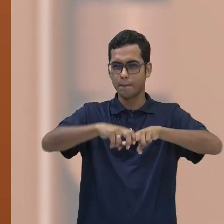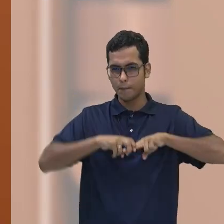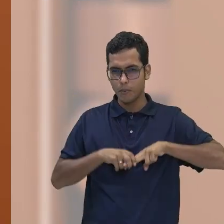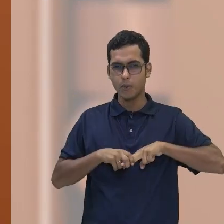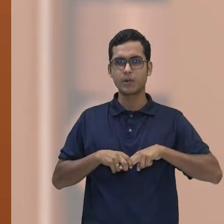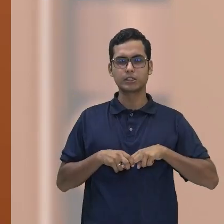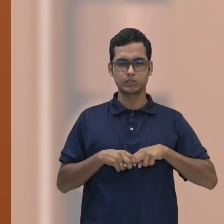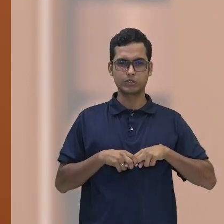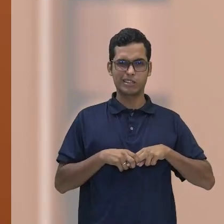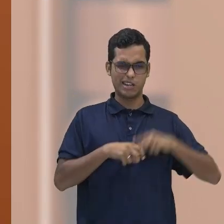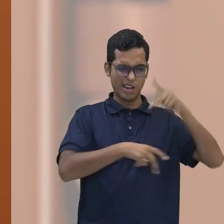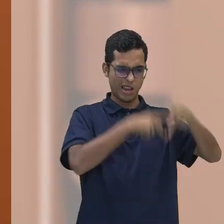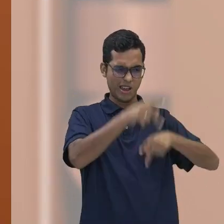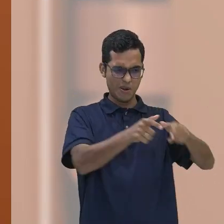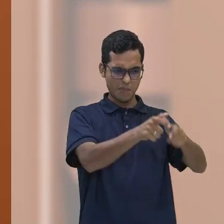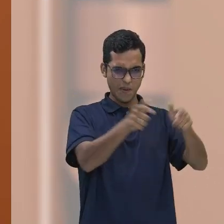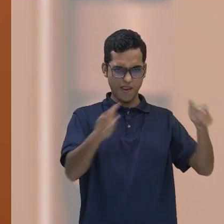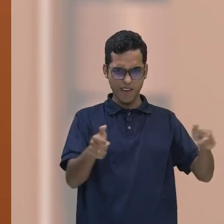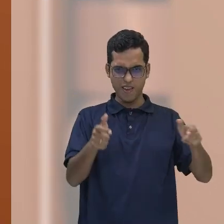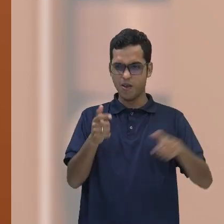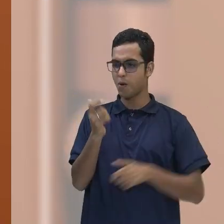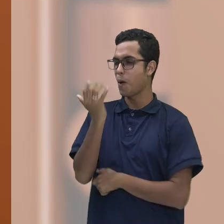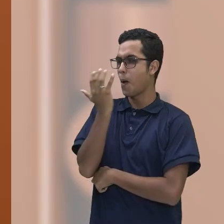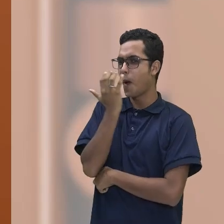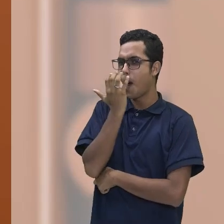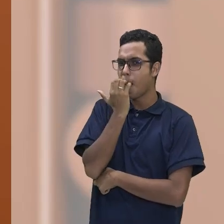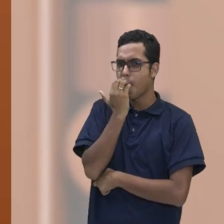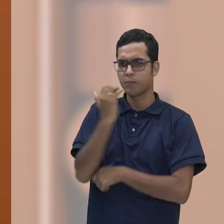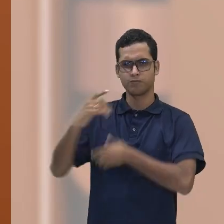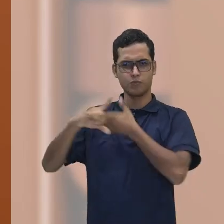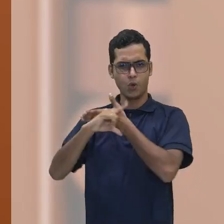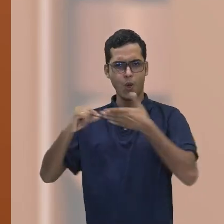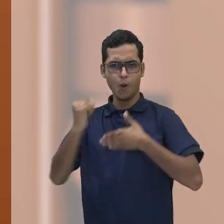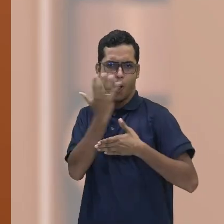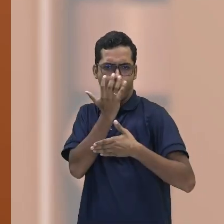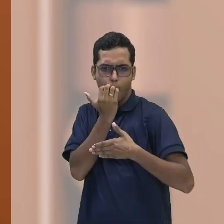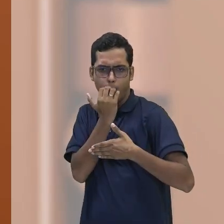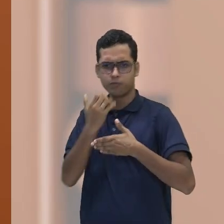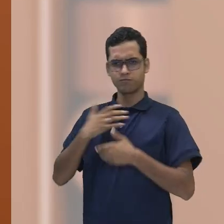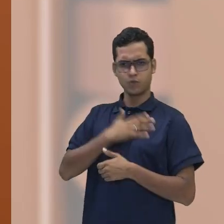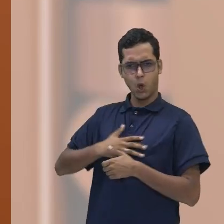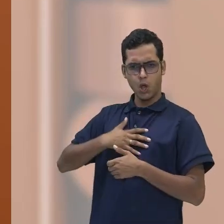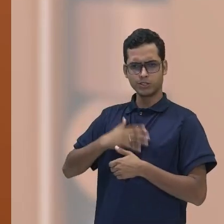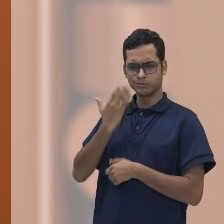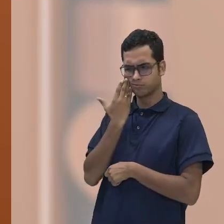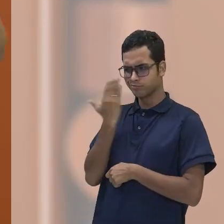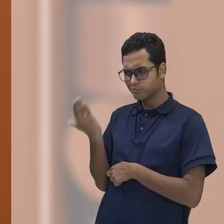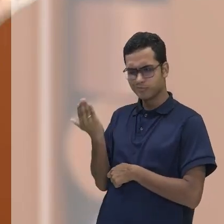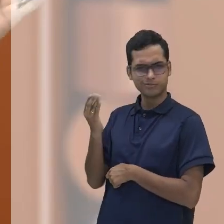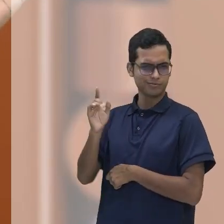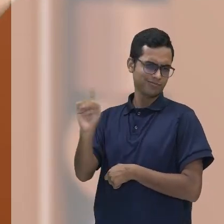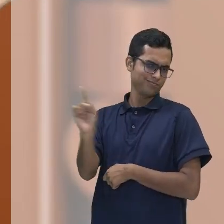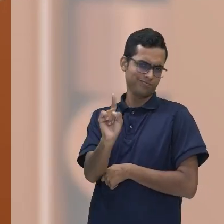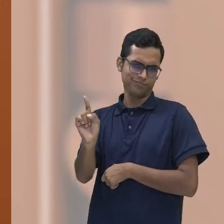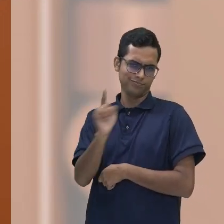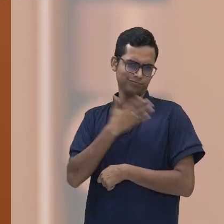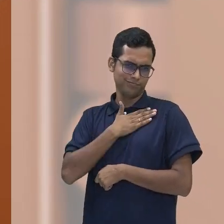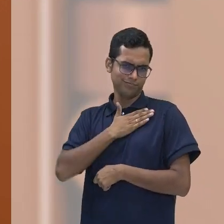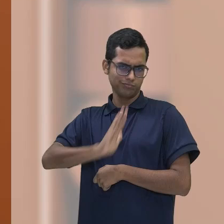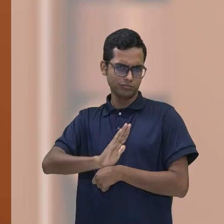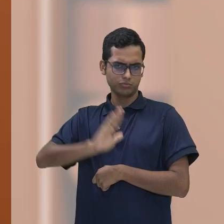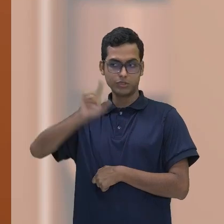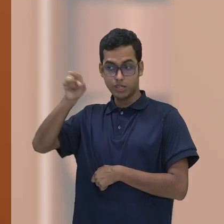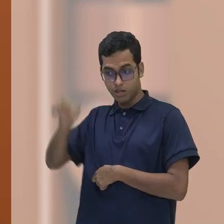Nietzsche, não, tá? Na vida de Nietzsche, muita gente não gostava dele, né? Não quer dizer que ele estivesse